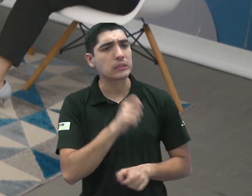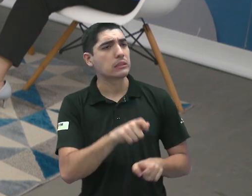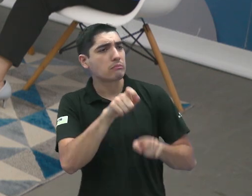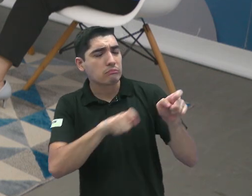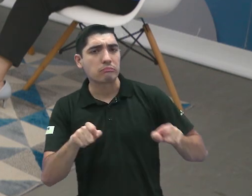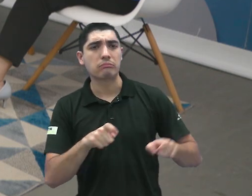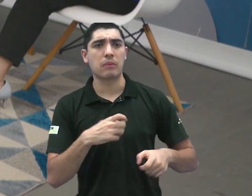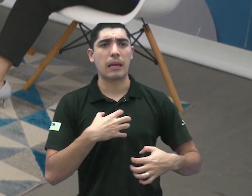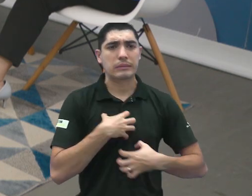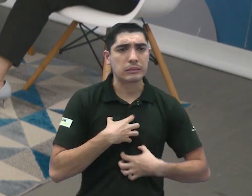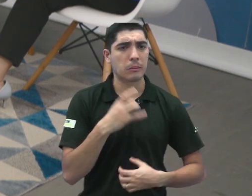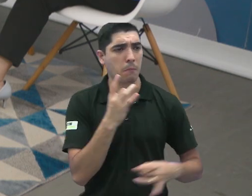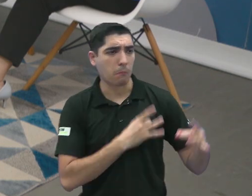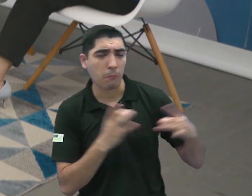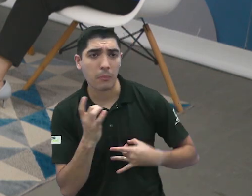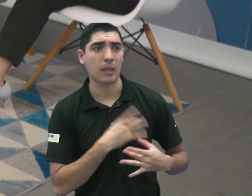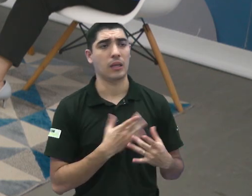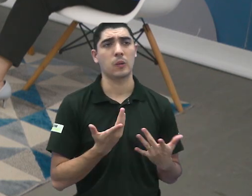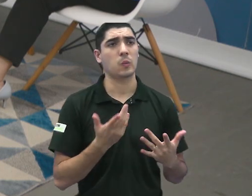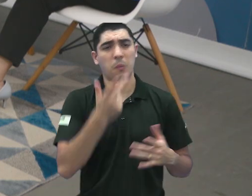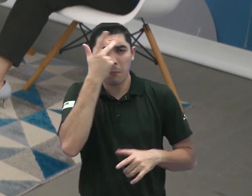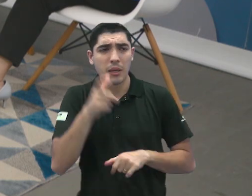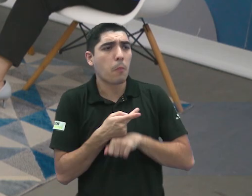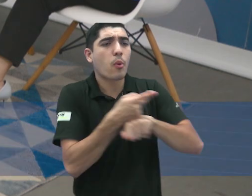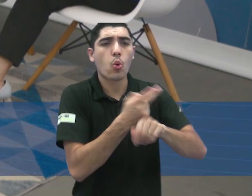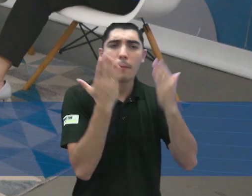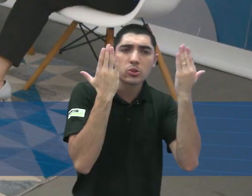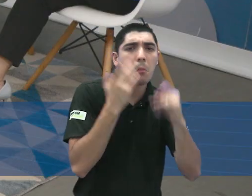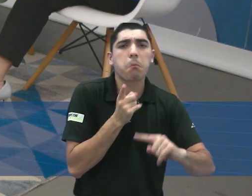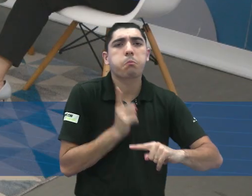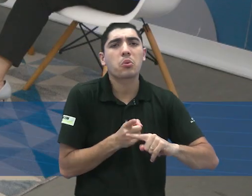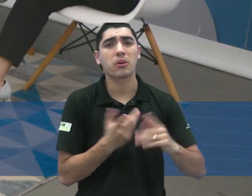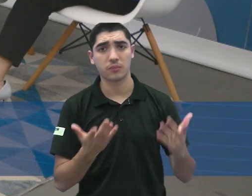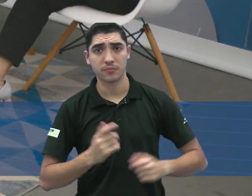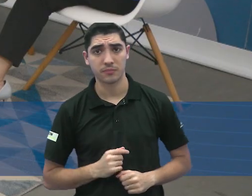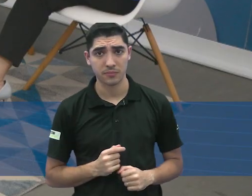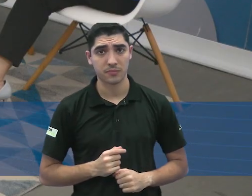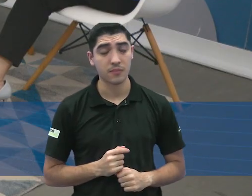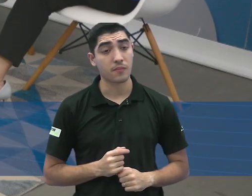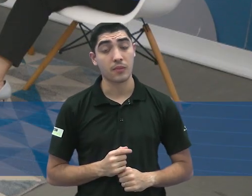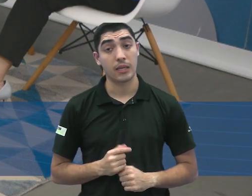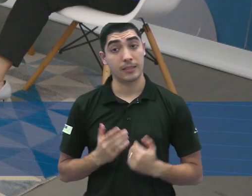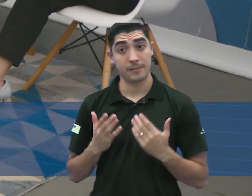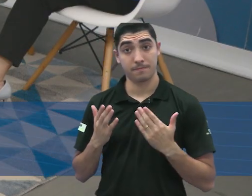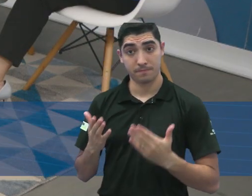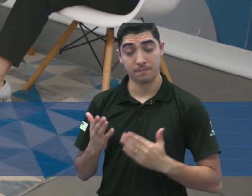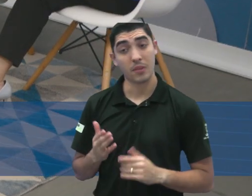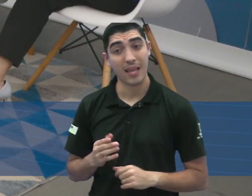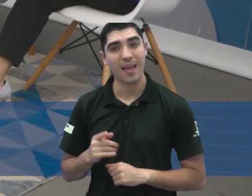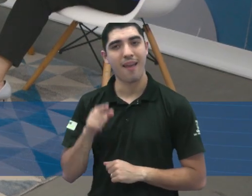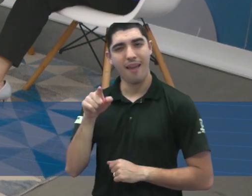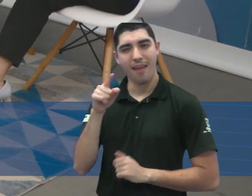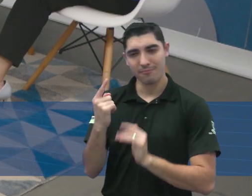em buscar ajuda psicológica? Você que acompanha essas pessoas das empresas também. Isso é até muito